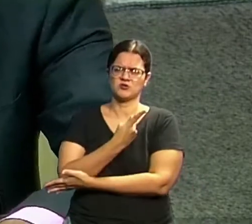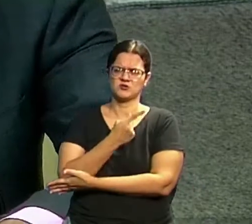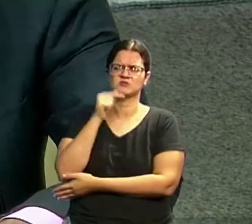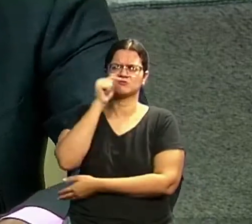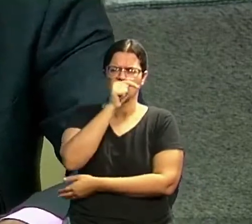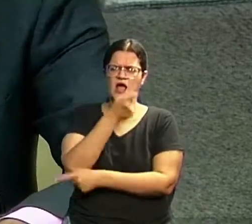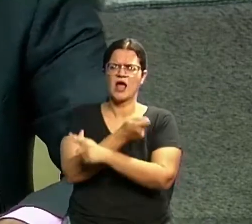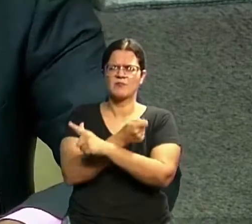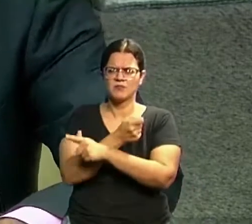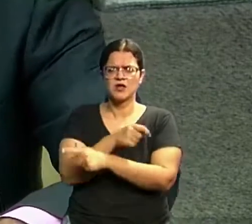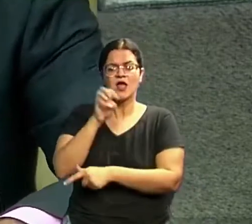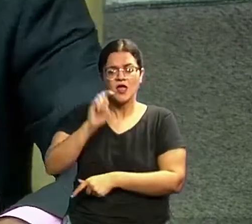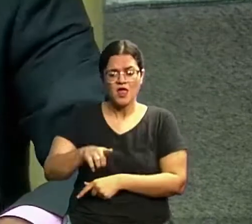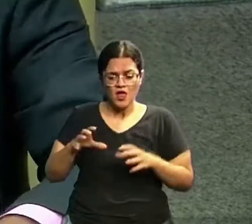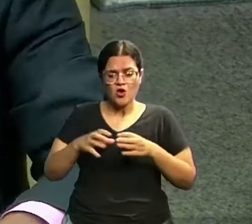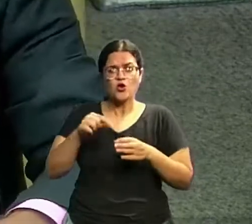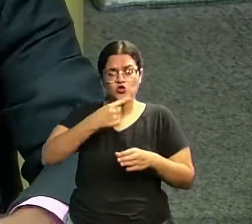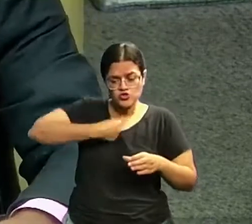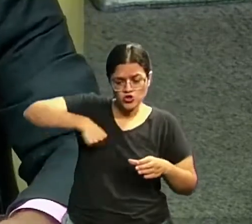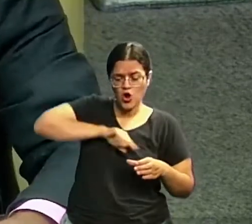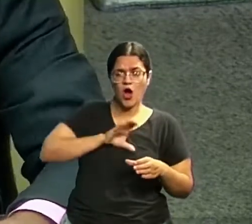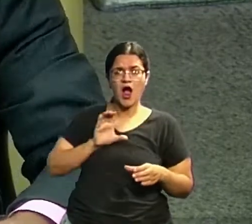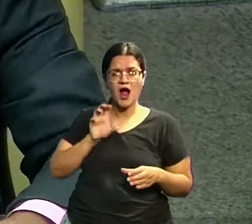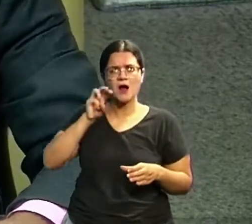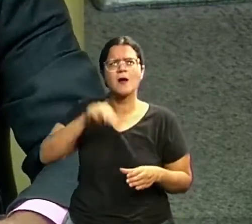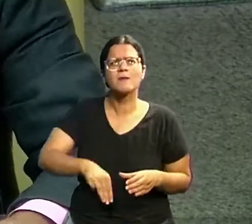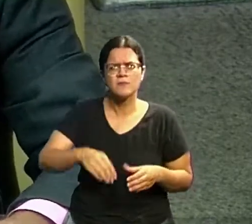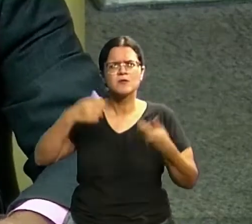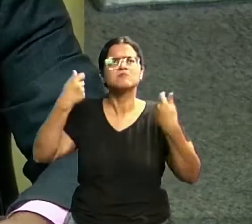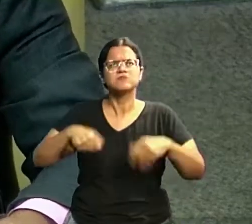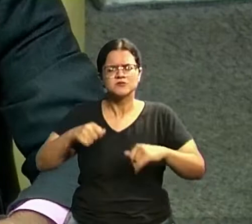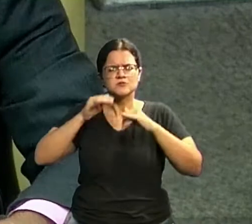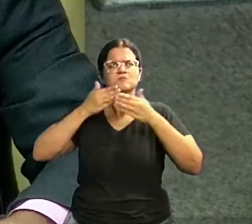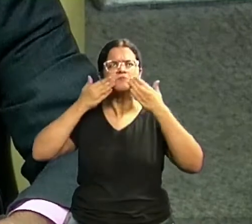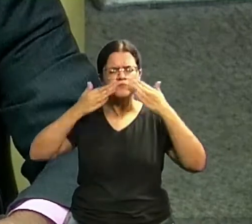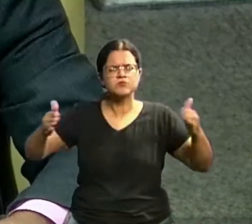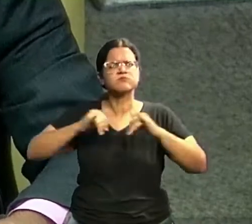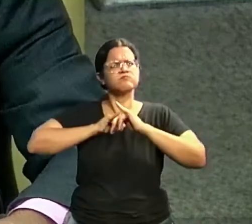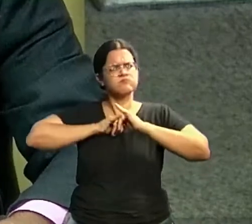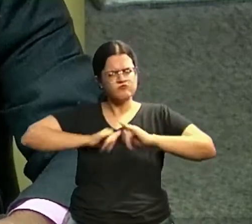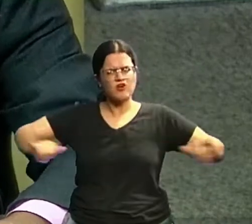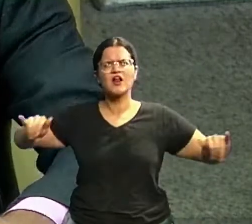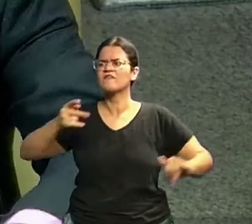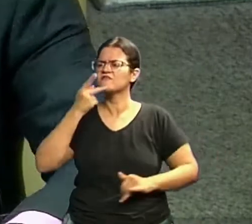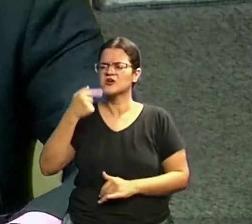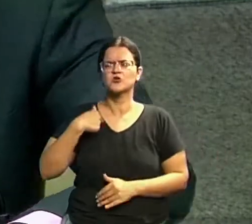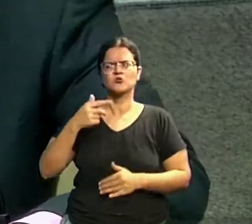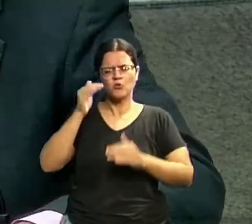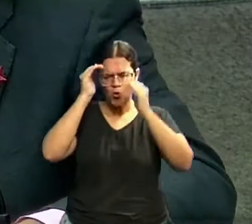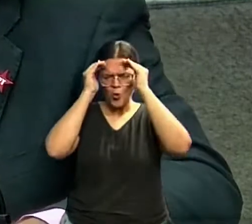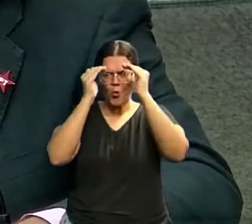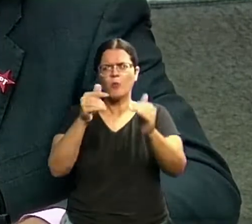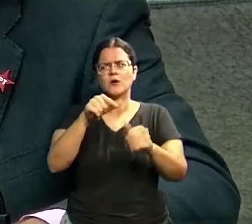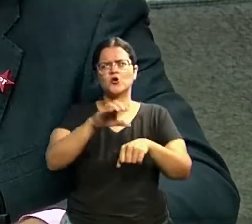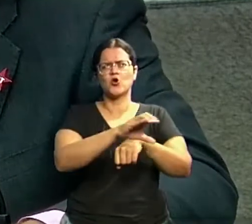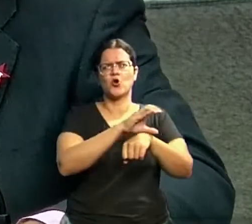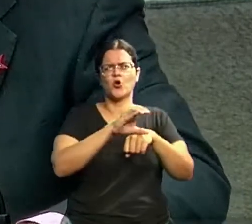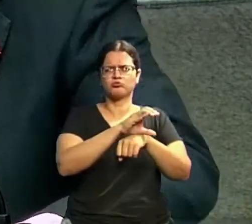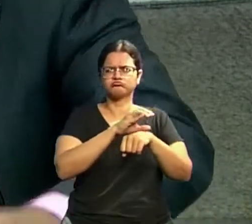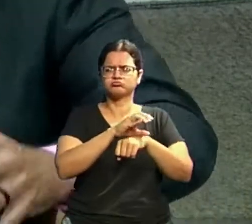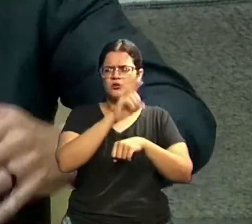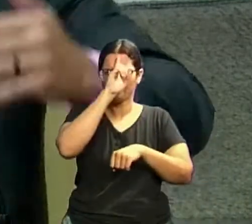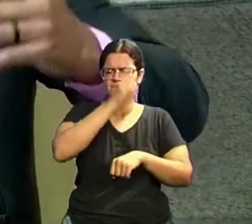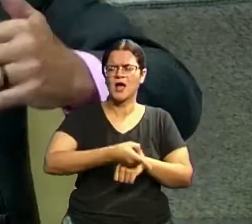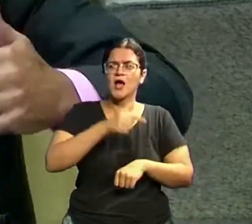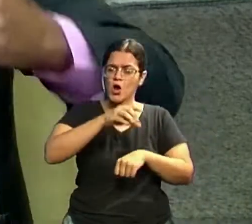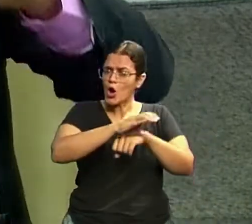que essa é uma atitude do parlamento. O parlamento tem que, inclusive, se pronunciar e seguir o que a Constituição determina.